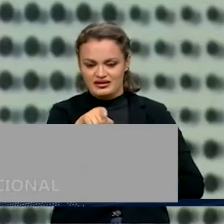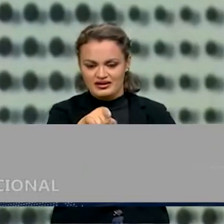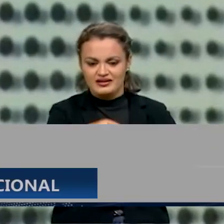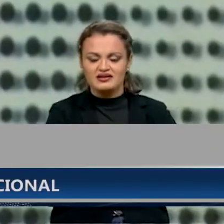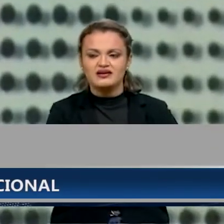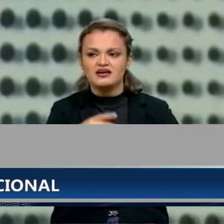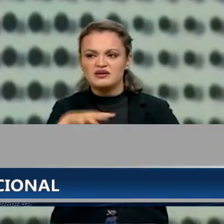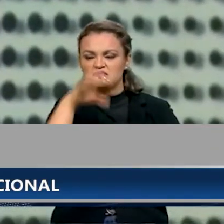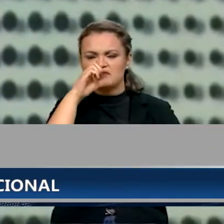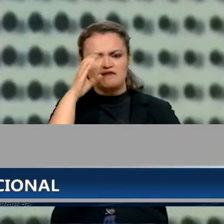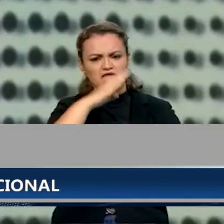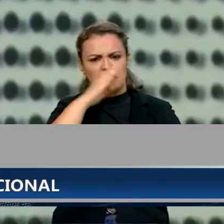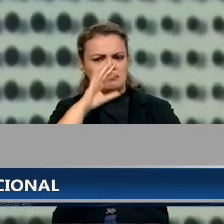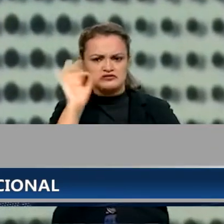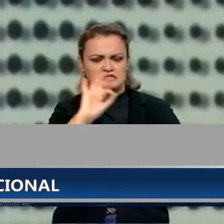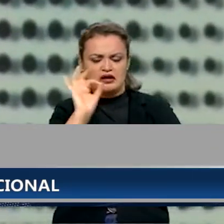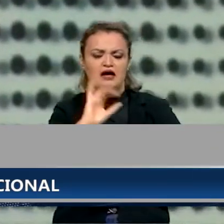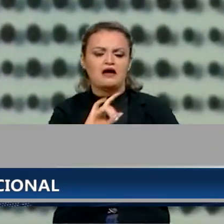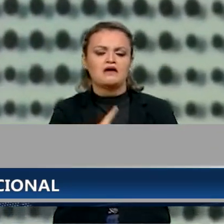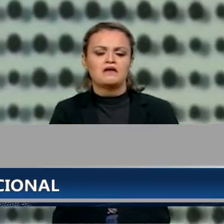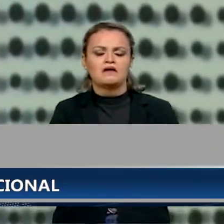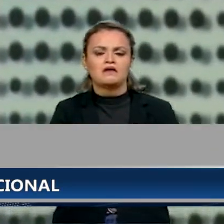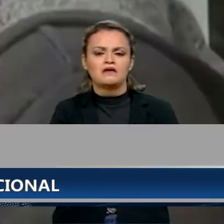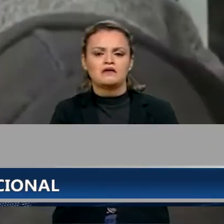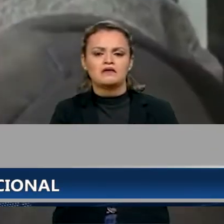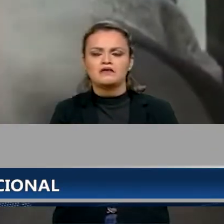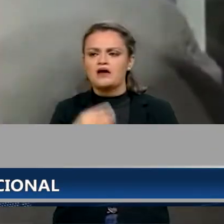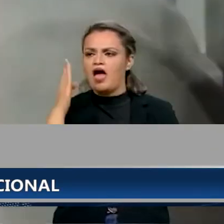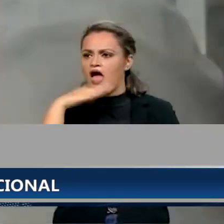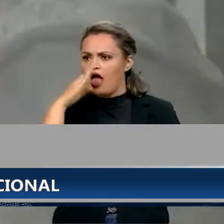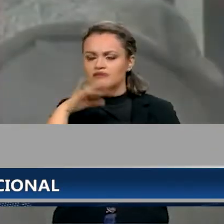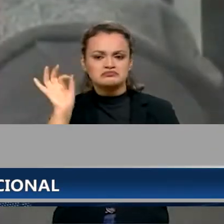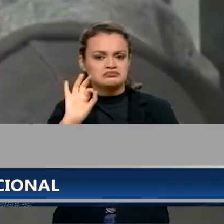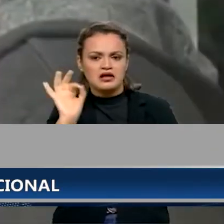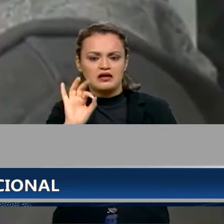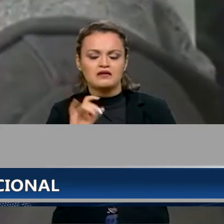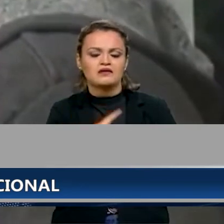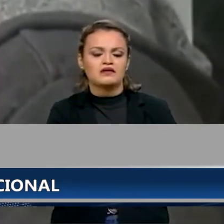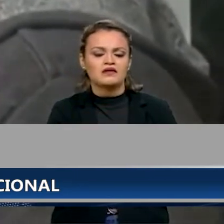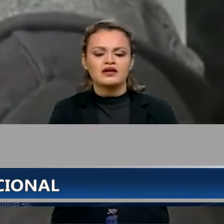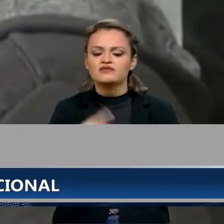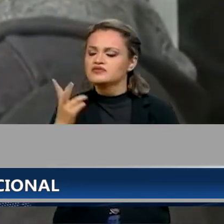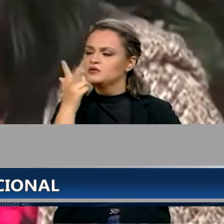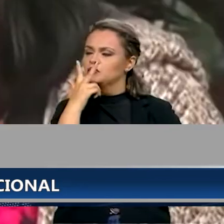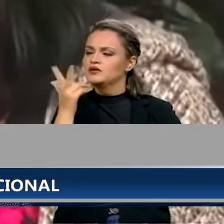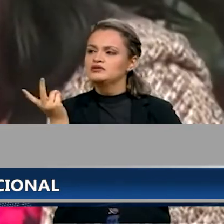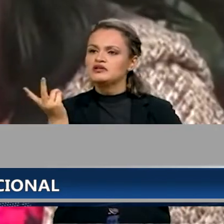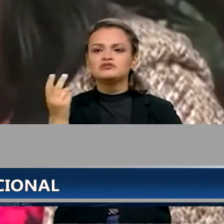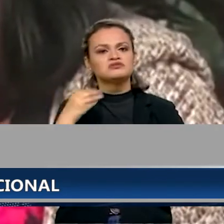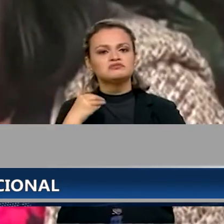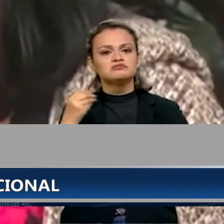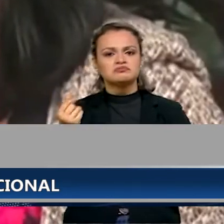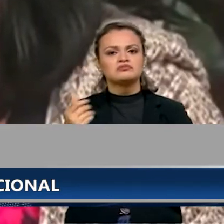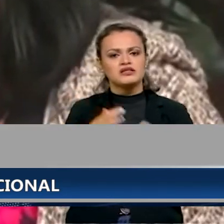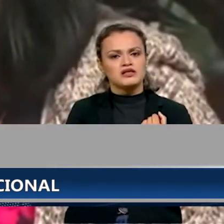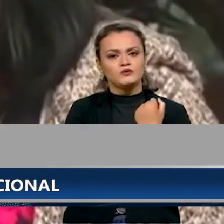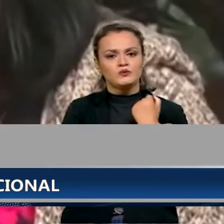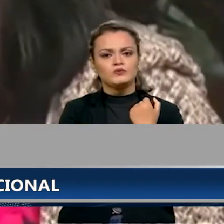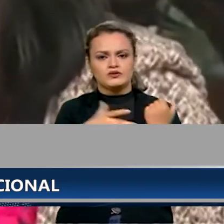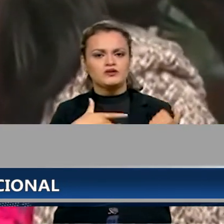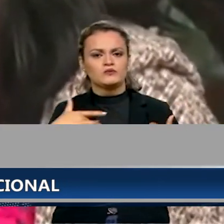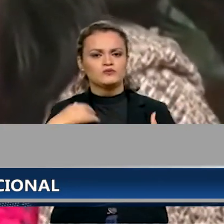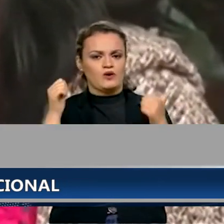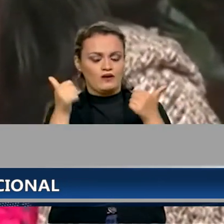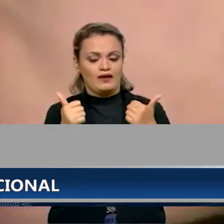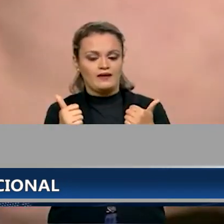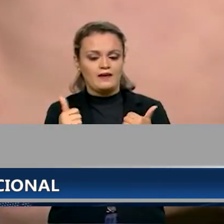Eles não têm odor desagradável, não provocam mau hálito e dão a falsa sensação de serem seguros para a